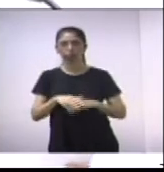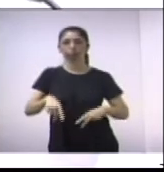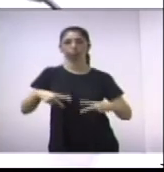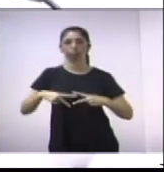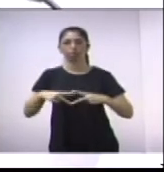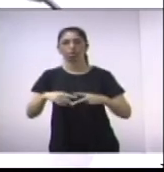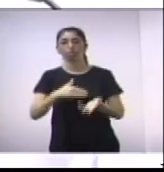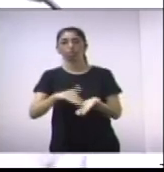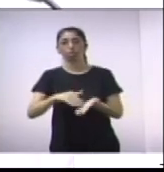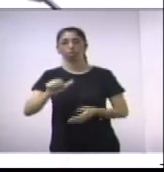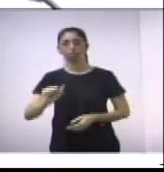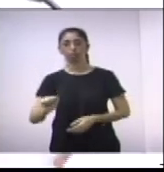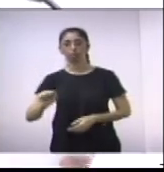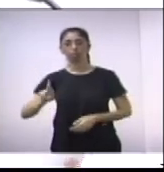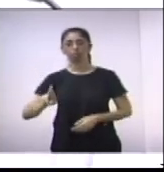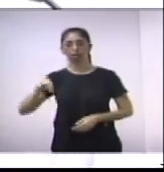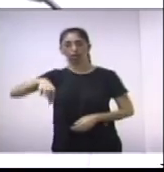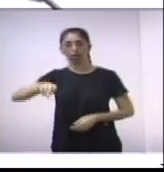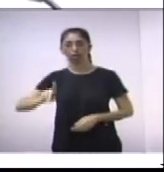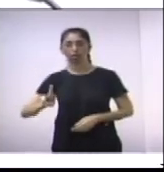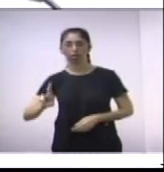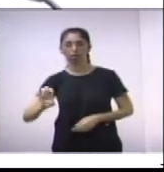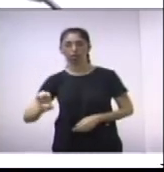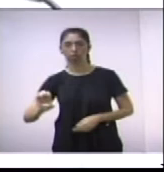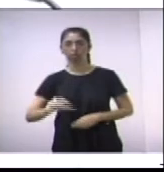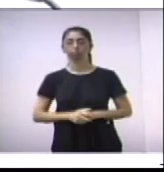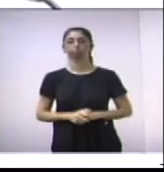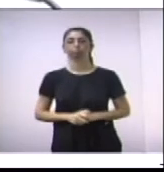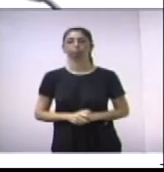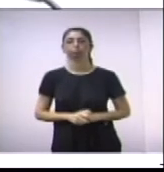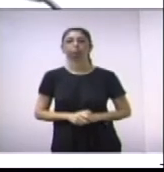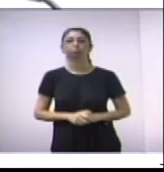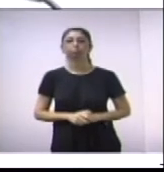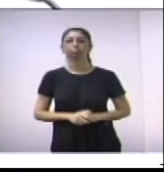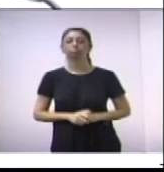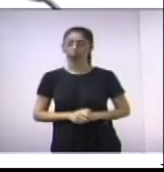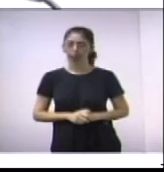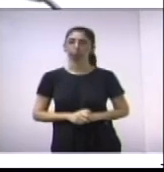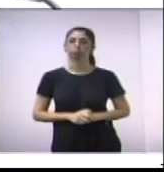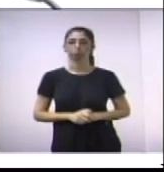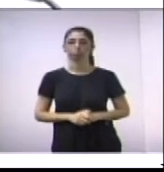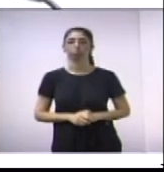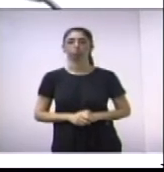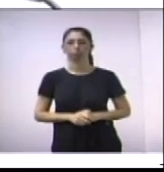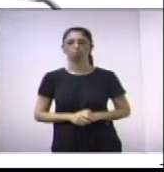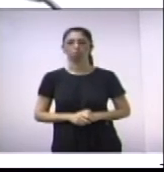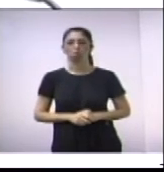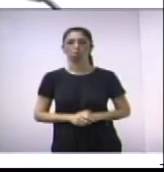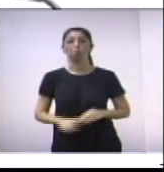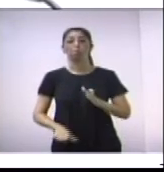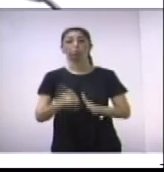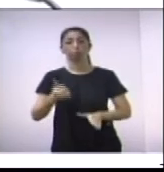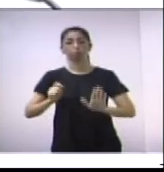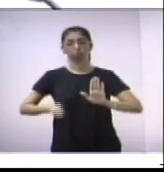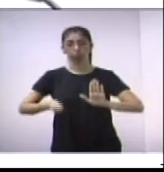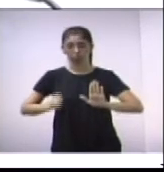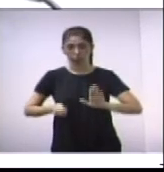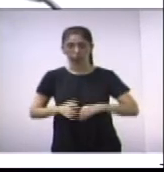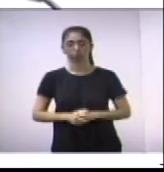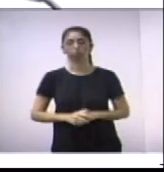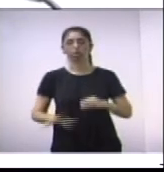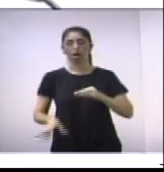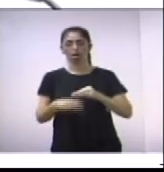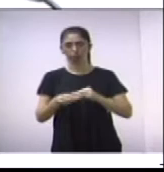réu André Luiz de Matos. 41. Cabe dizer que a sessão pública de processamento do pregão acima, nos termos do